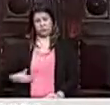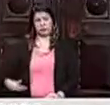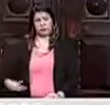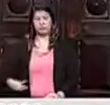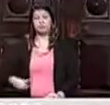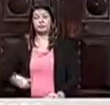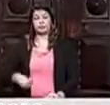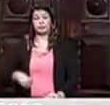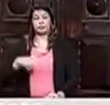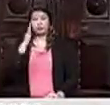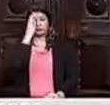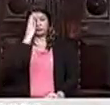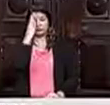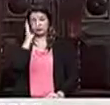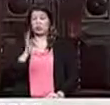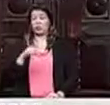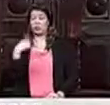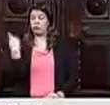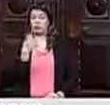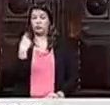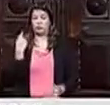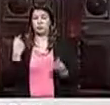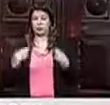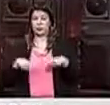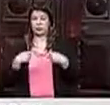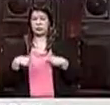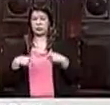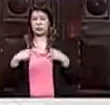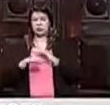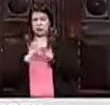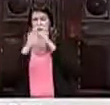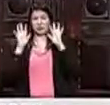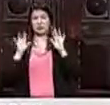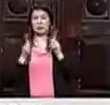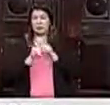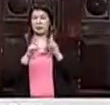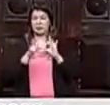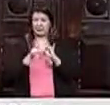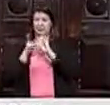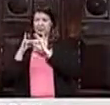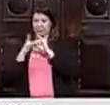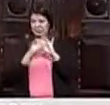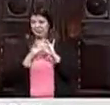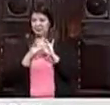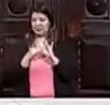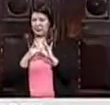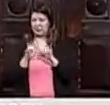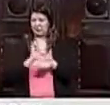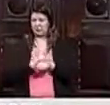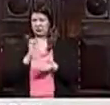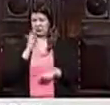contas, todos nós aqui, parlamentares, precisamos caminhar em sintonia para que possamos salvar o nosso Estado. Muito obrigado.